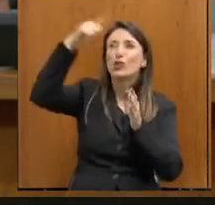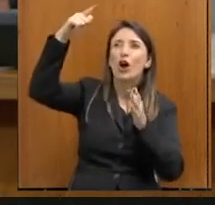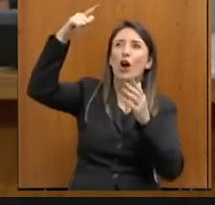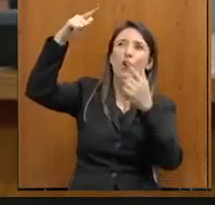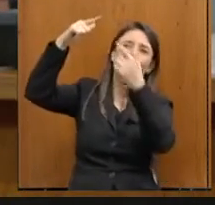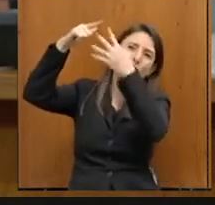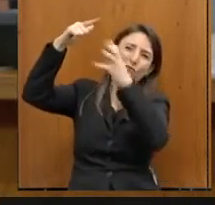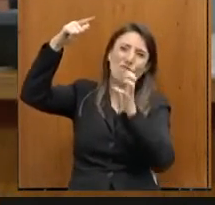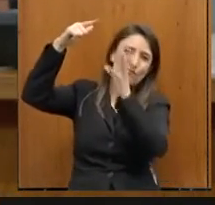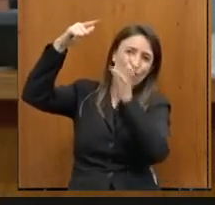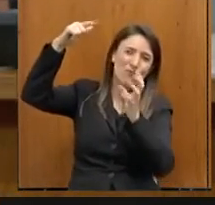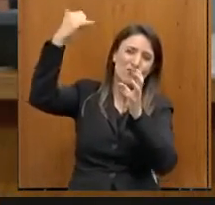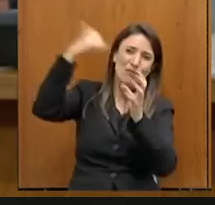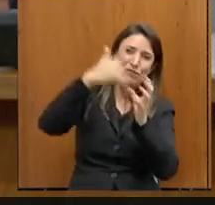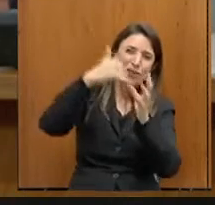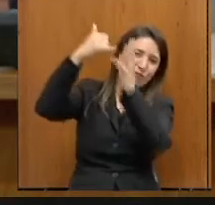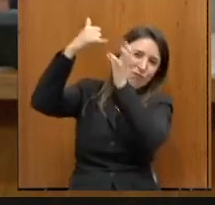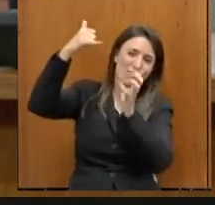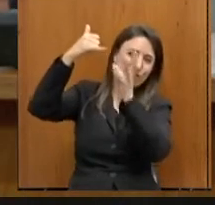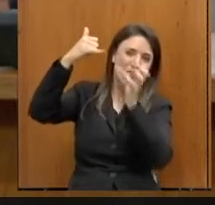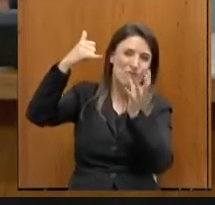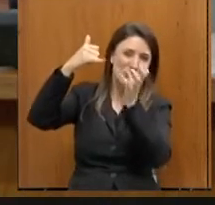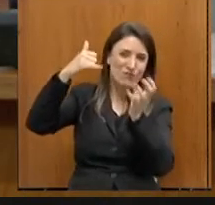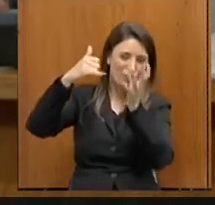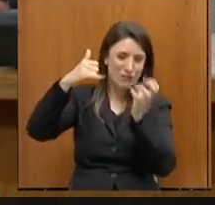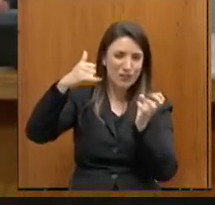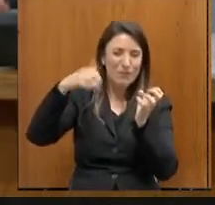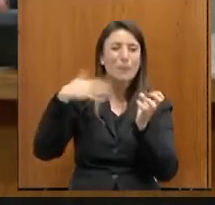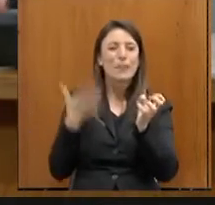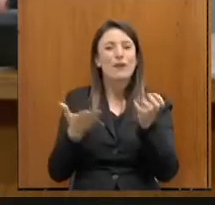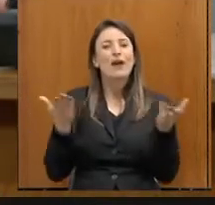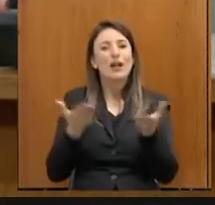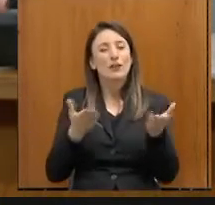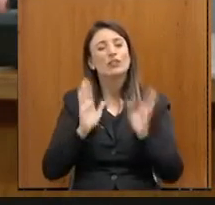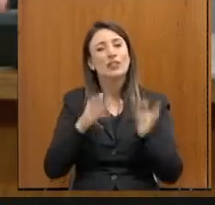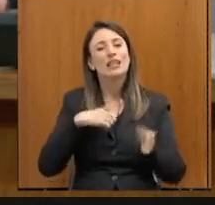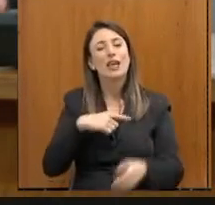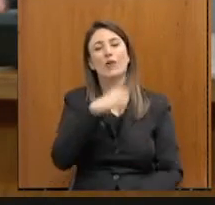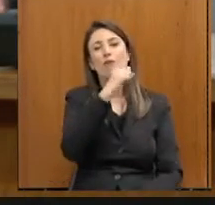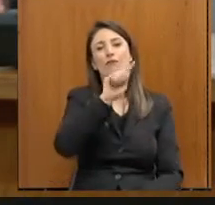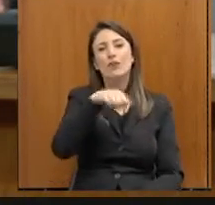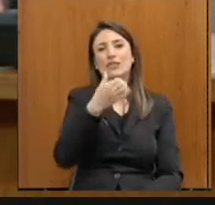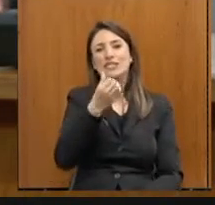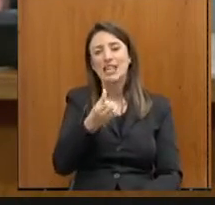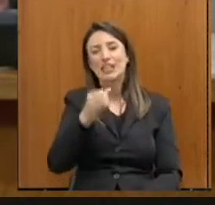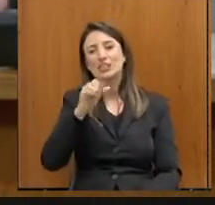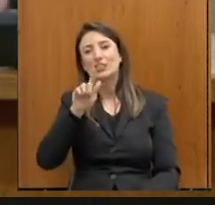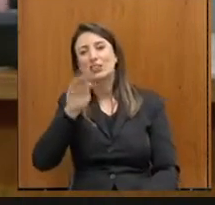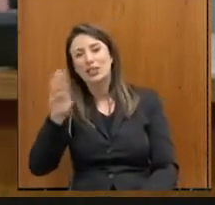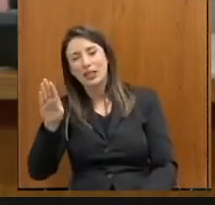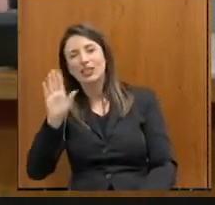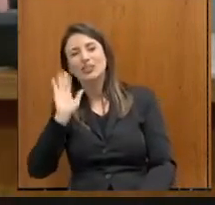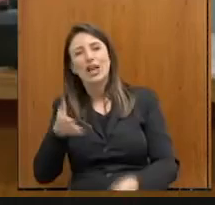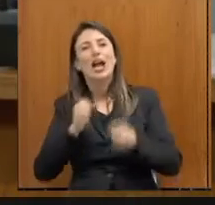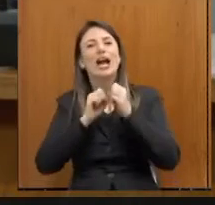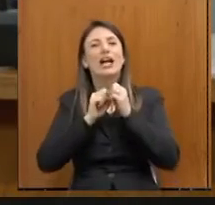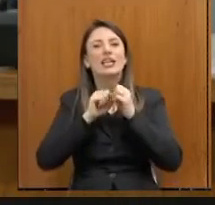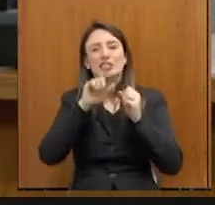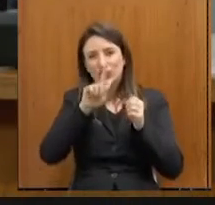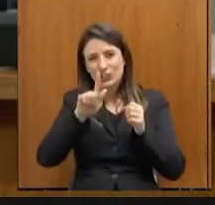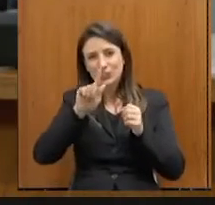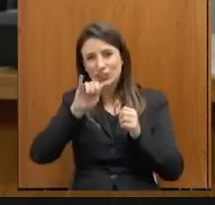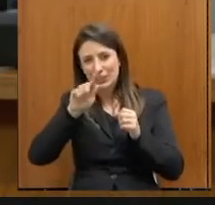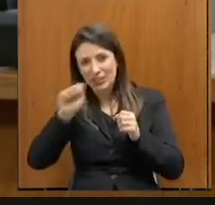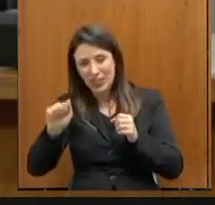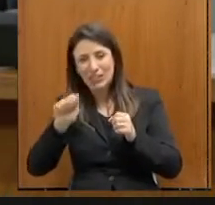na da da energia fotovoltaica no país com 1.6 GB um ponto GB na distribuída e